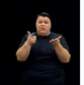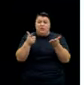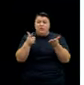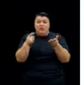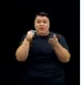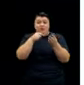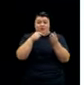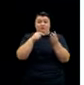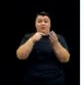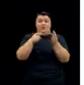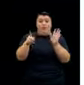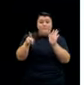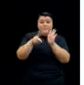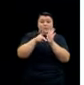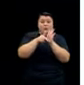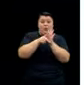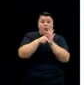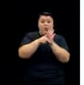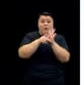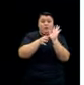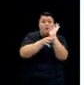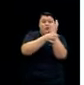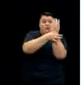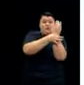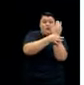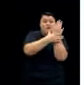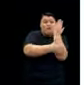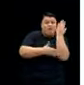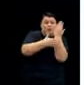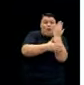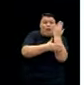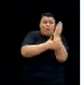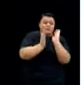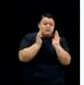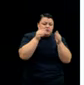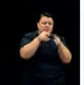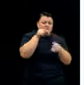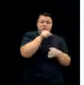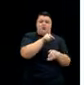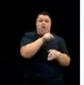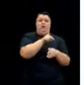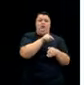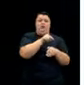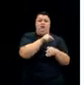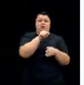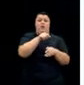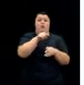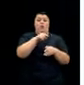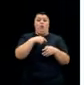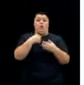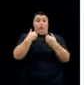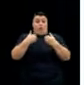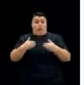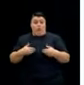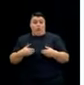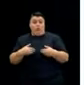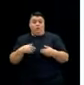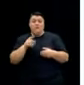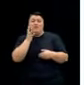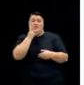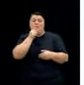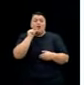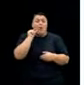antígeno, aquele anticorpo específico para aquele antígeno. Então, o corpo ele vai ter que demorar um pouquinho